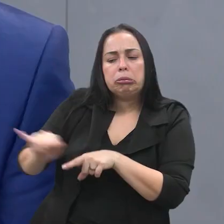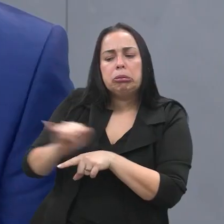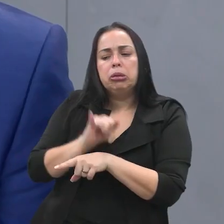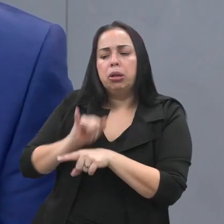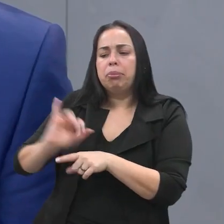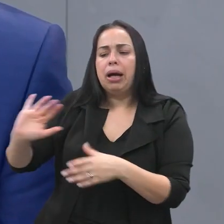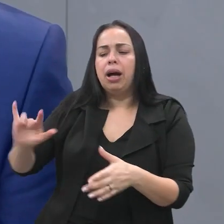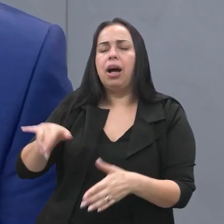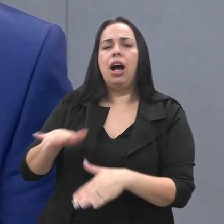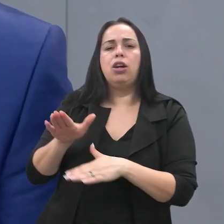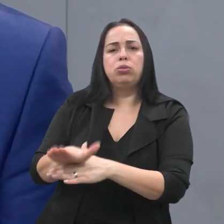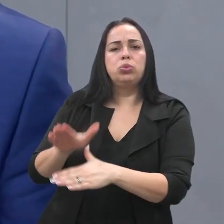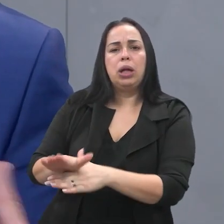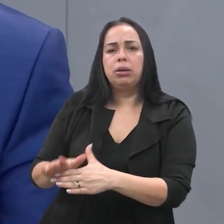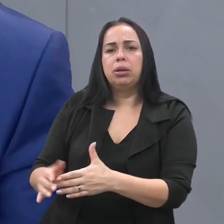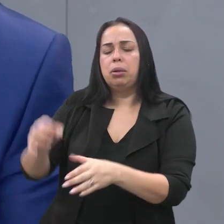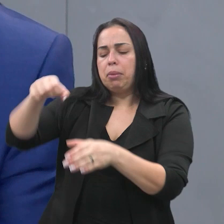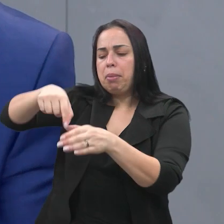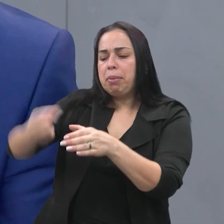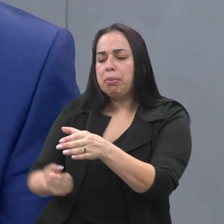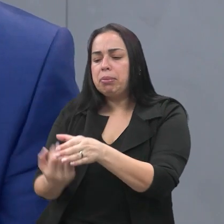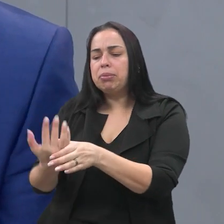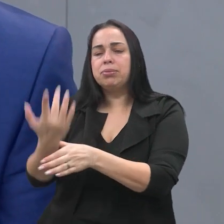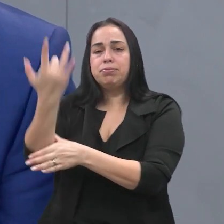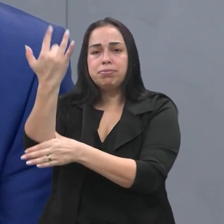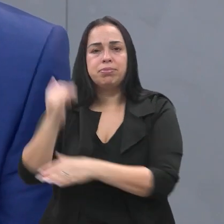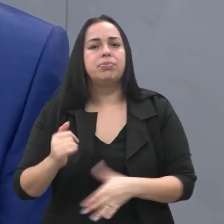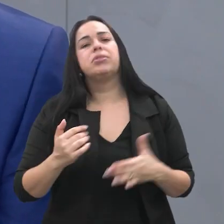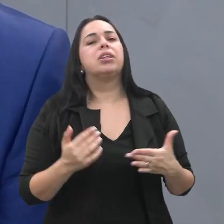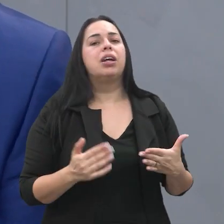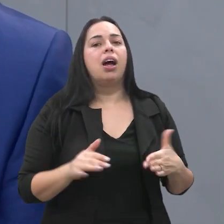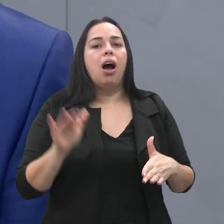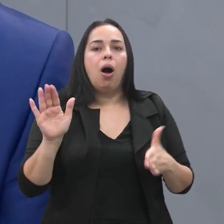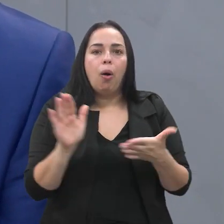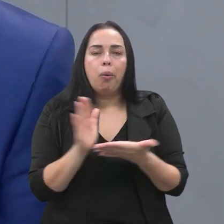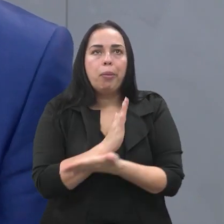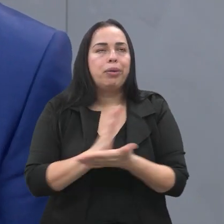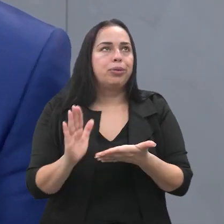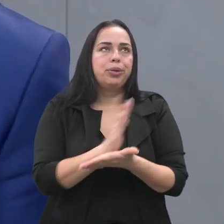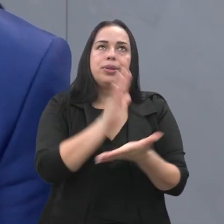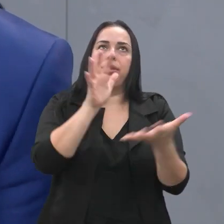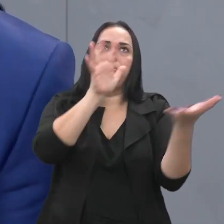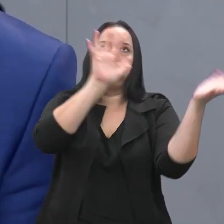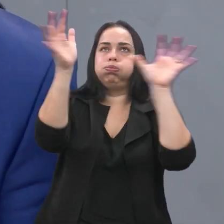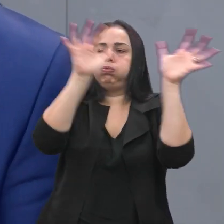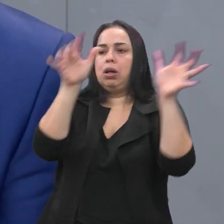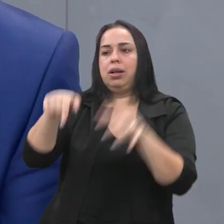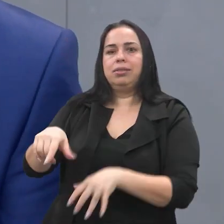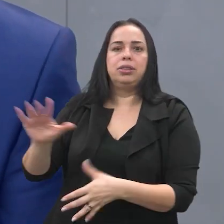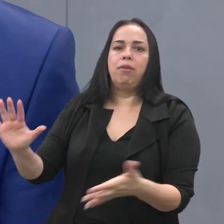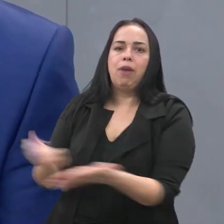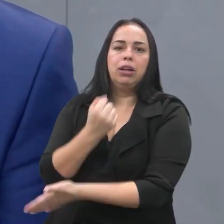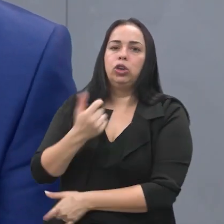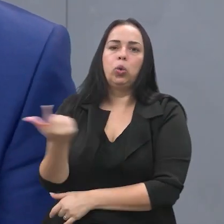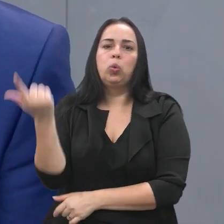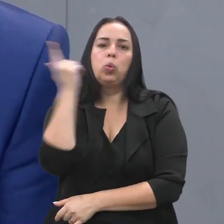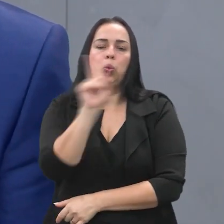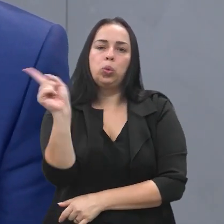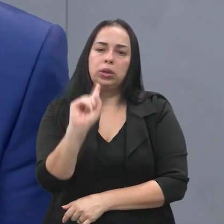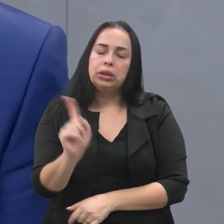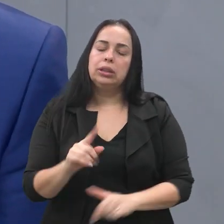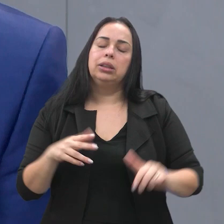safra. Existem alguns eventos que, mesmo com custos, você não consegue salvar. Então, se a gente